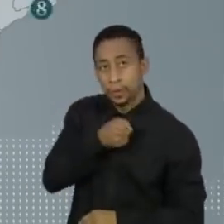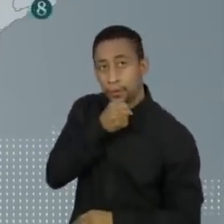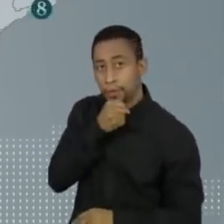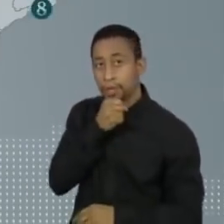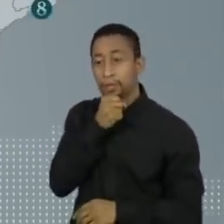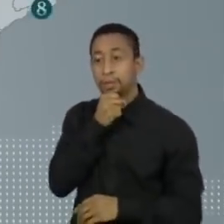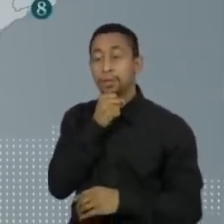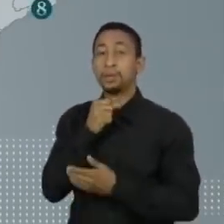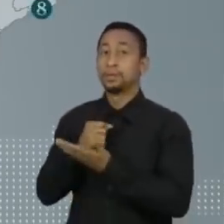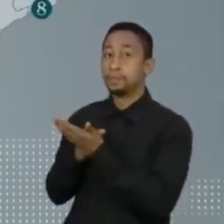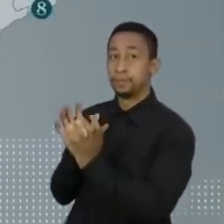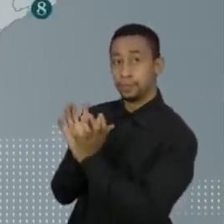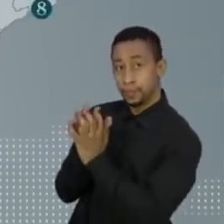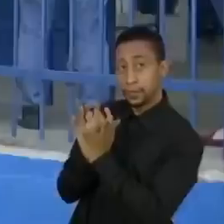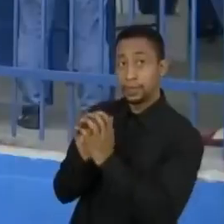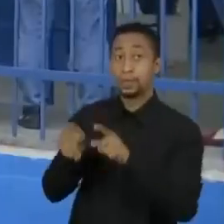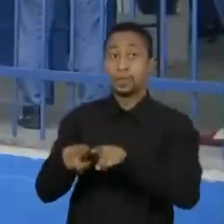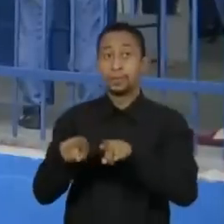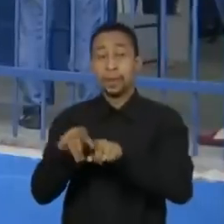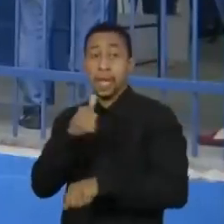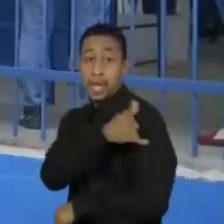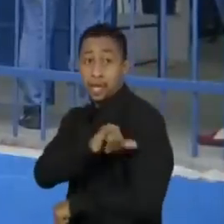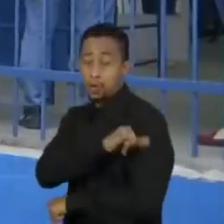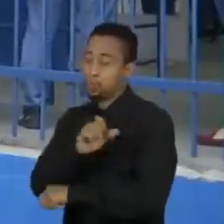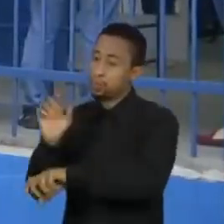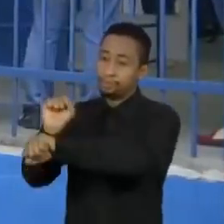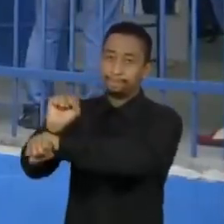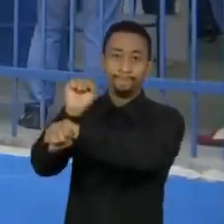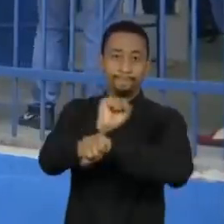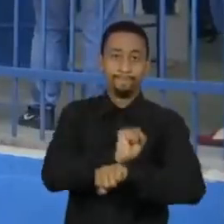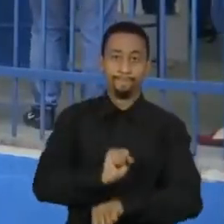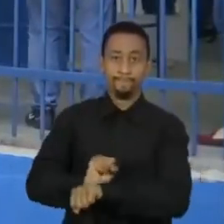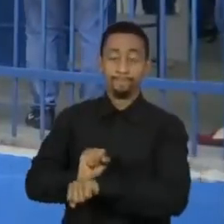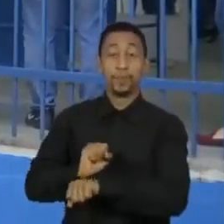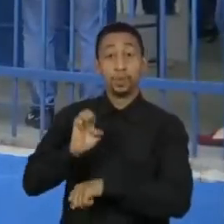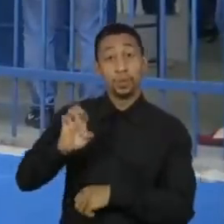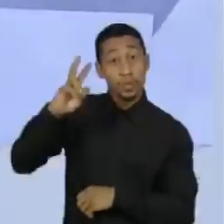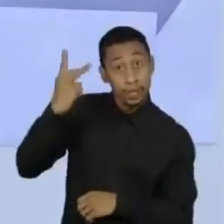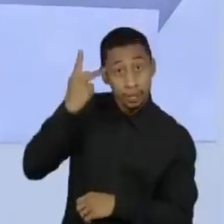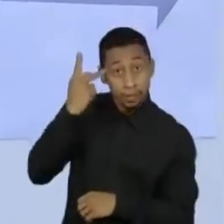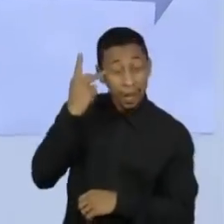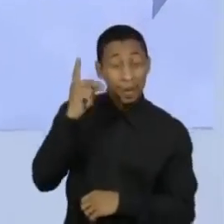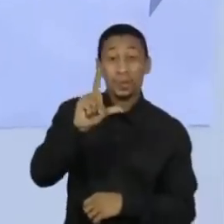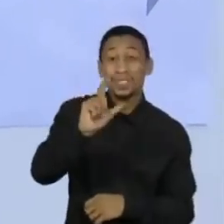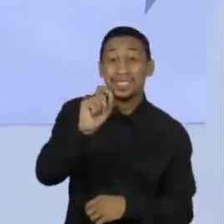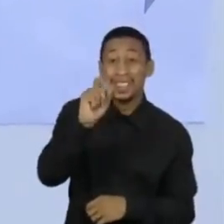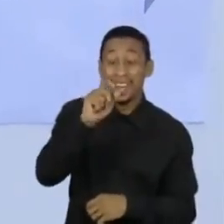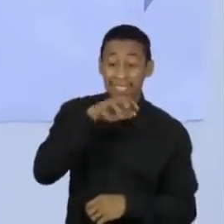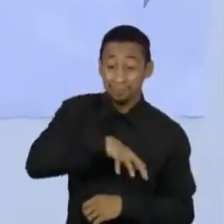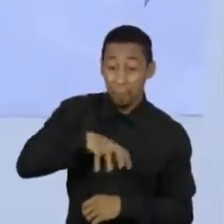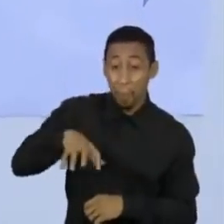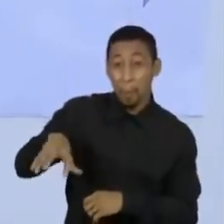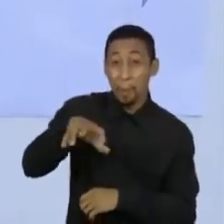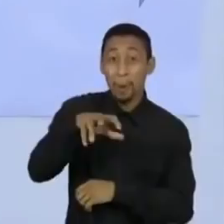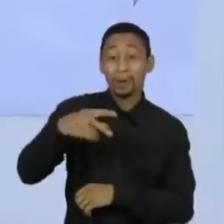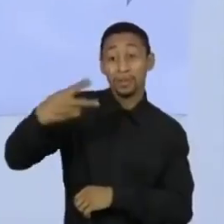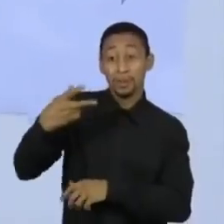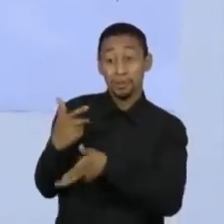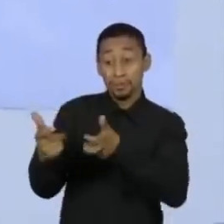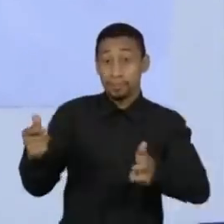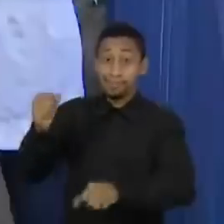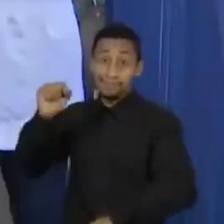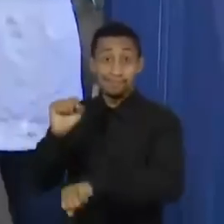Recife e Rio de Janeiro no Estado de São Paulo mais de 10 cidade e interromperam a